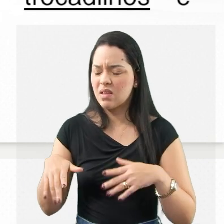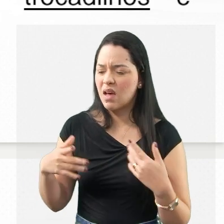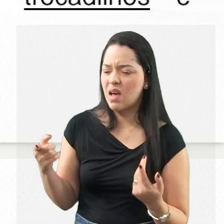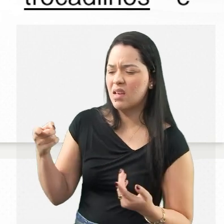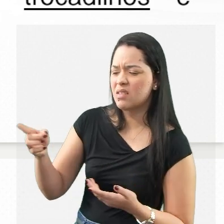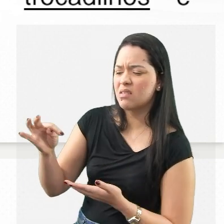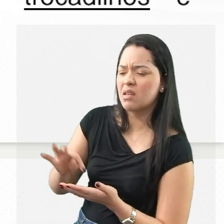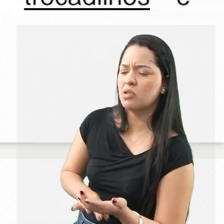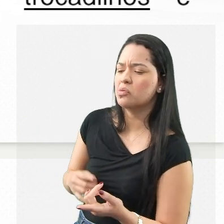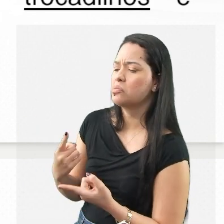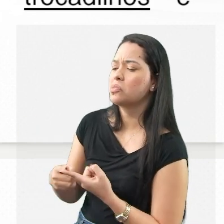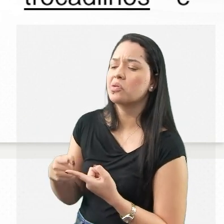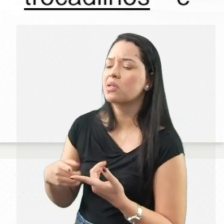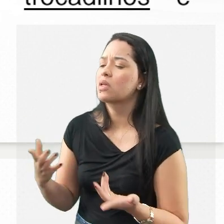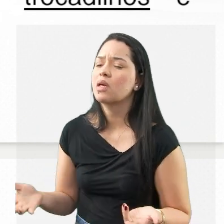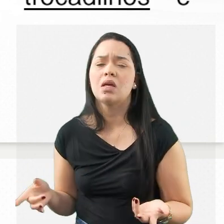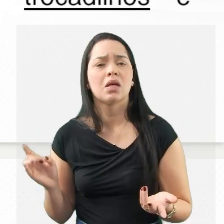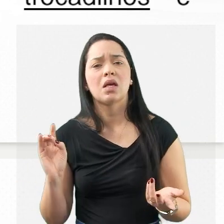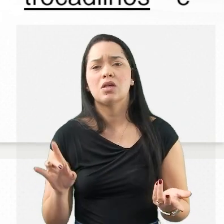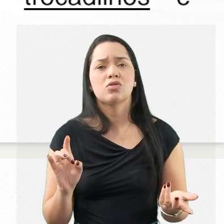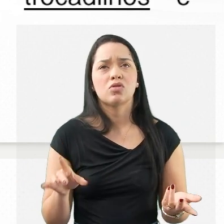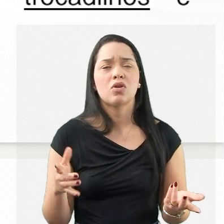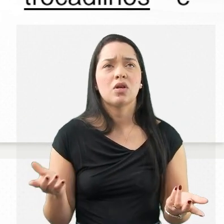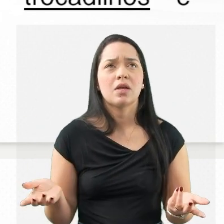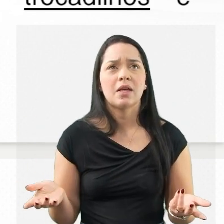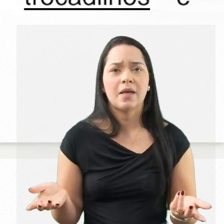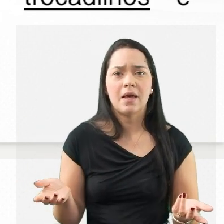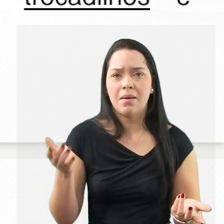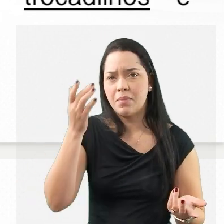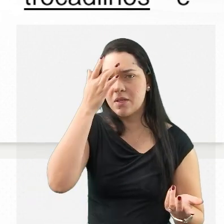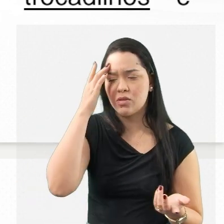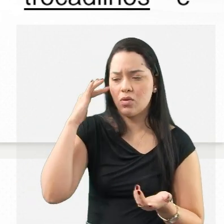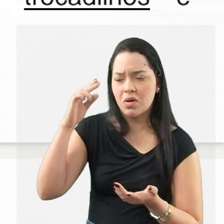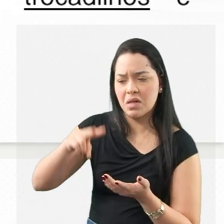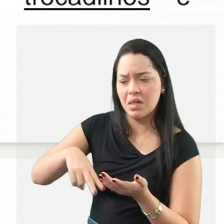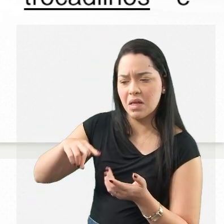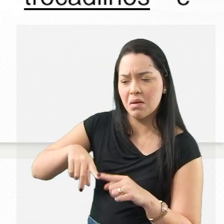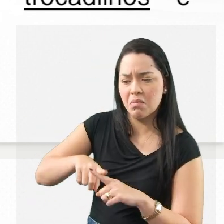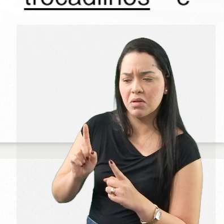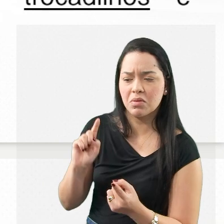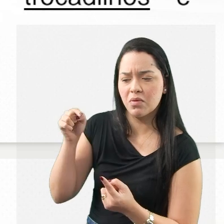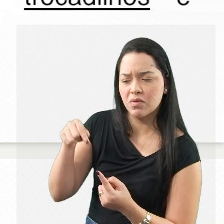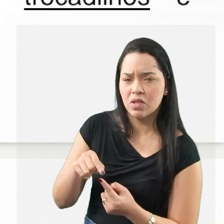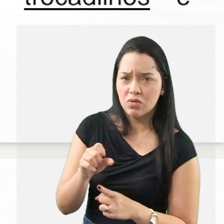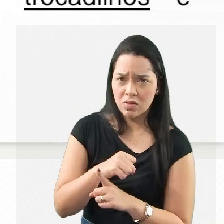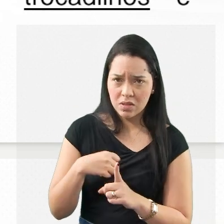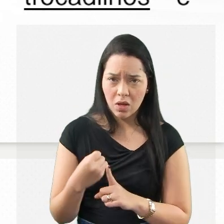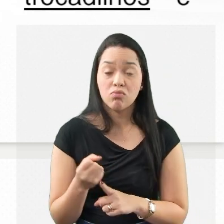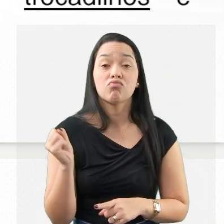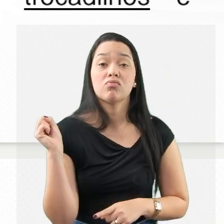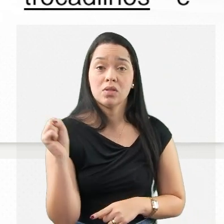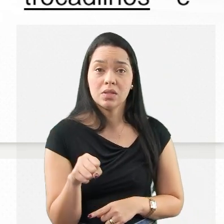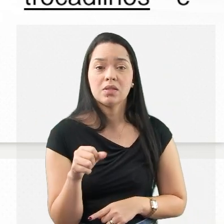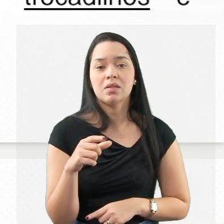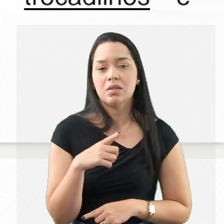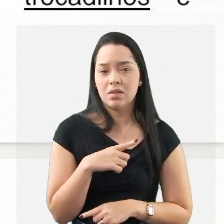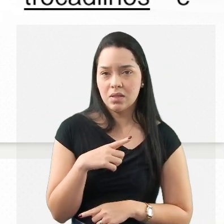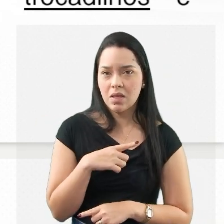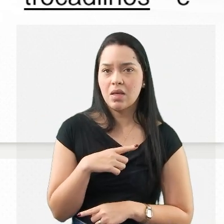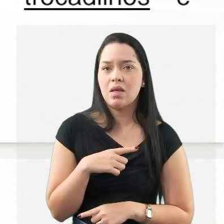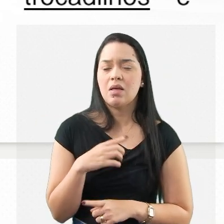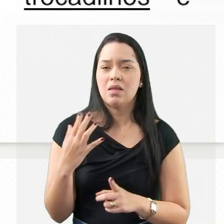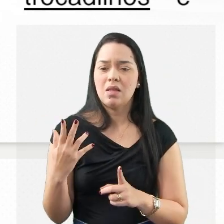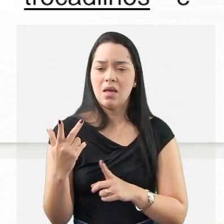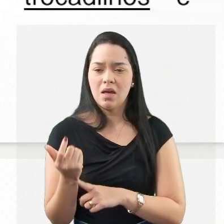texto, para que serve isso? É só para a pessoa ler, mas não tem uma função? Tem uma função social. Por meio da arte a